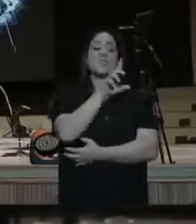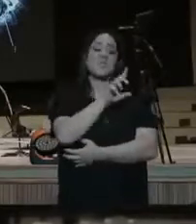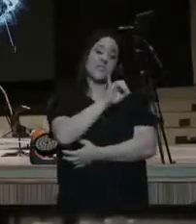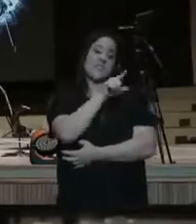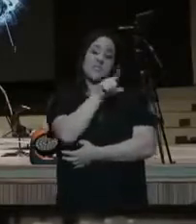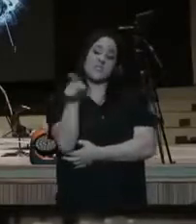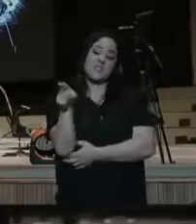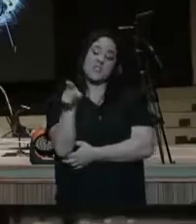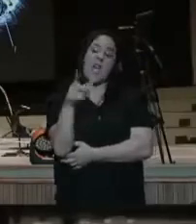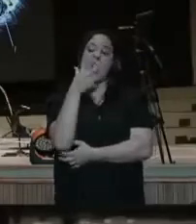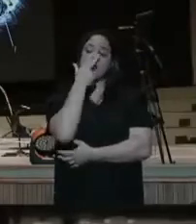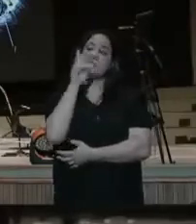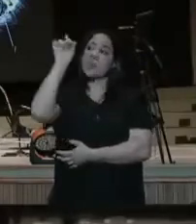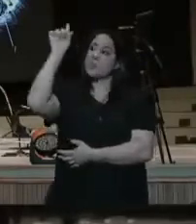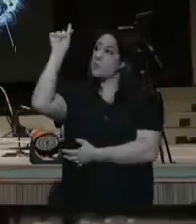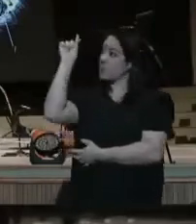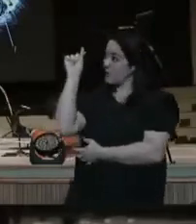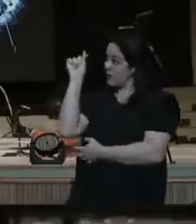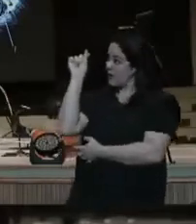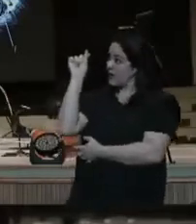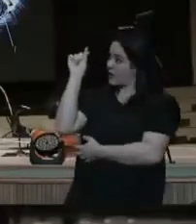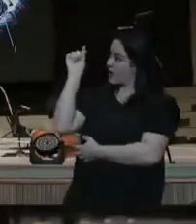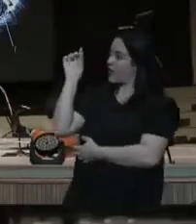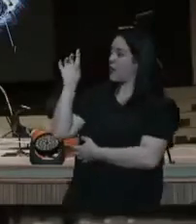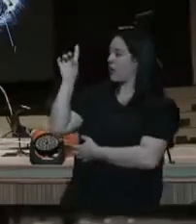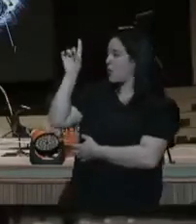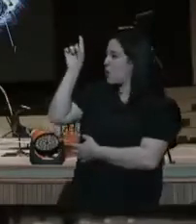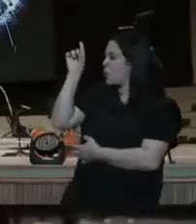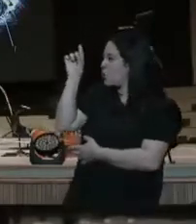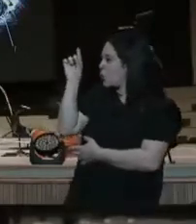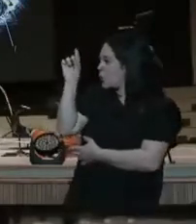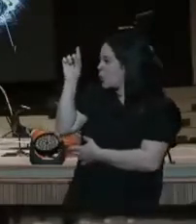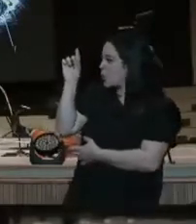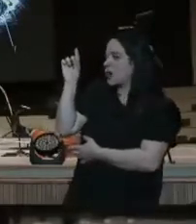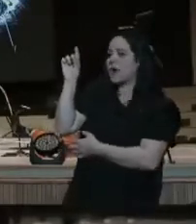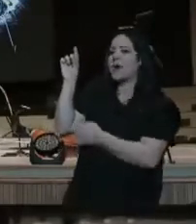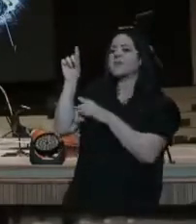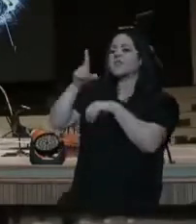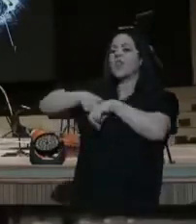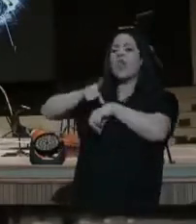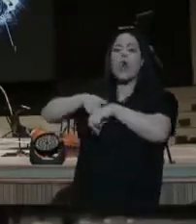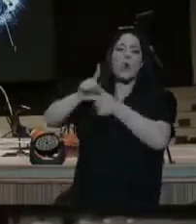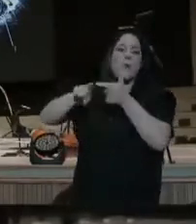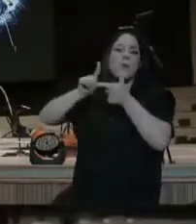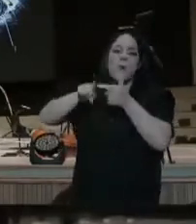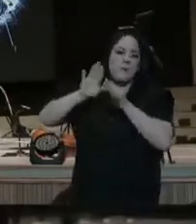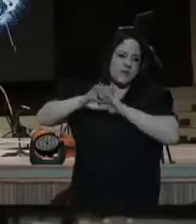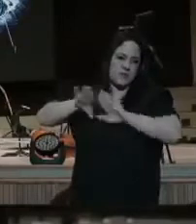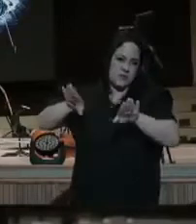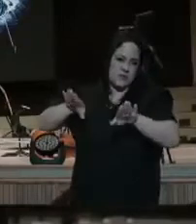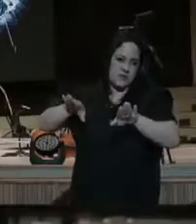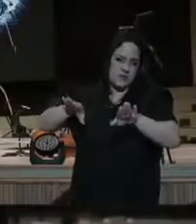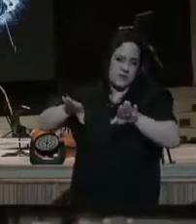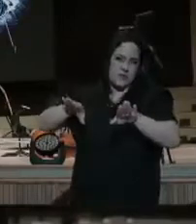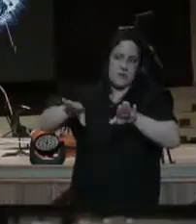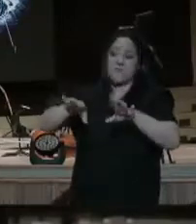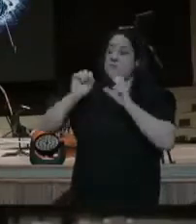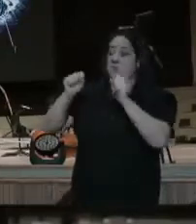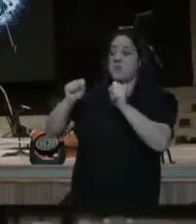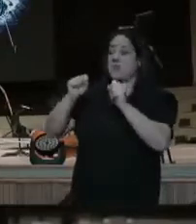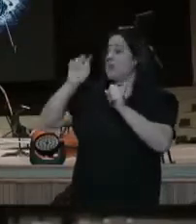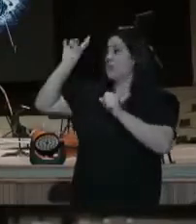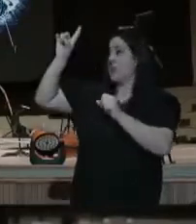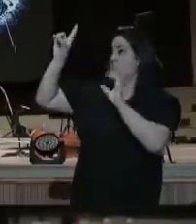pequeno com deus para resolver problemas e emergências você acaba acessando esse poder só pra